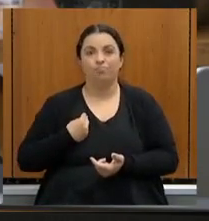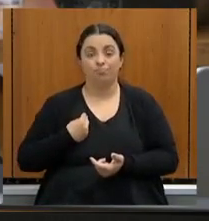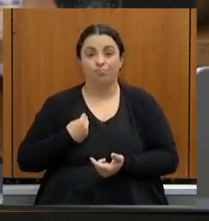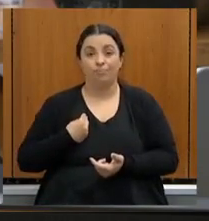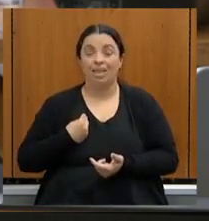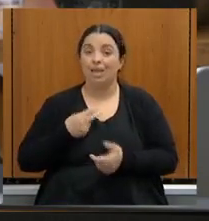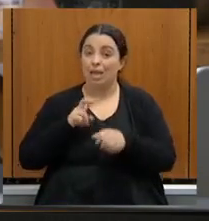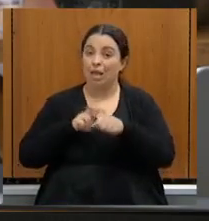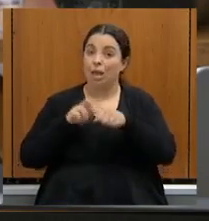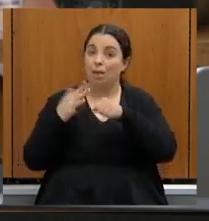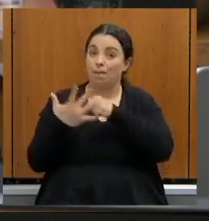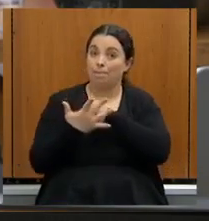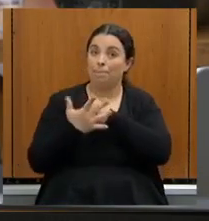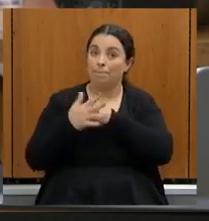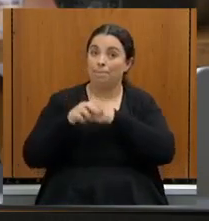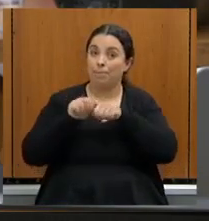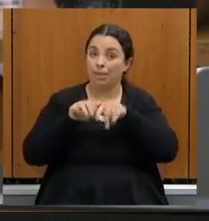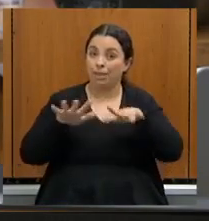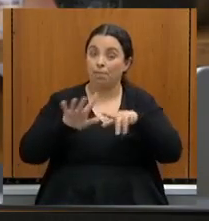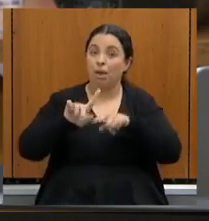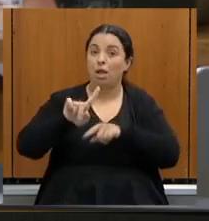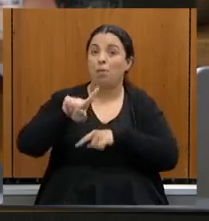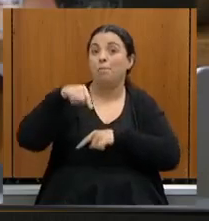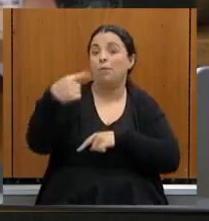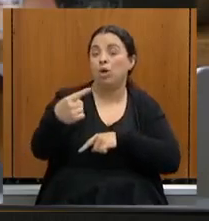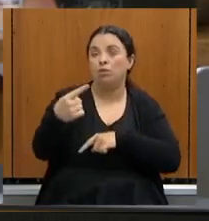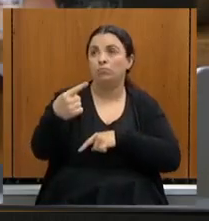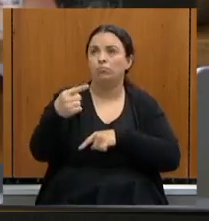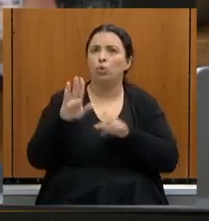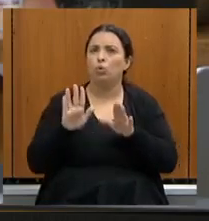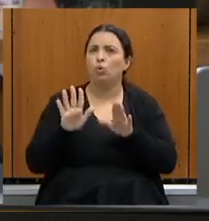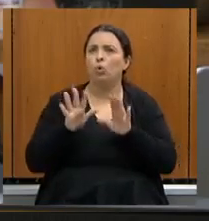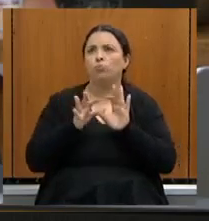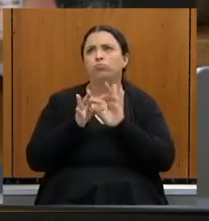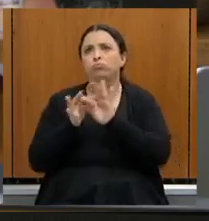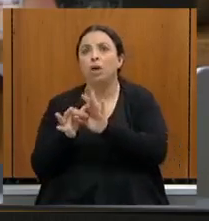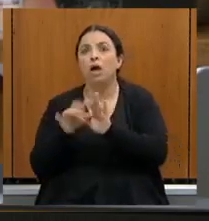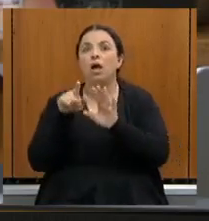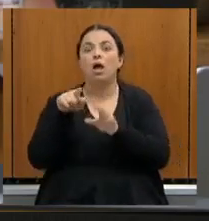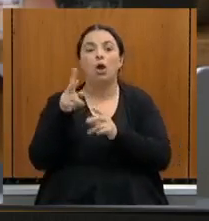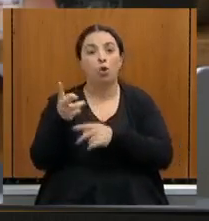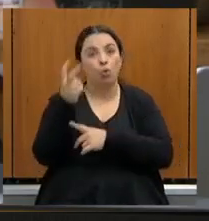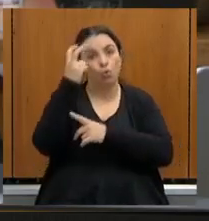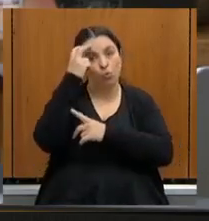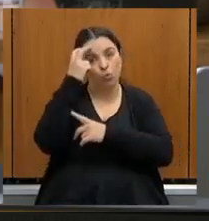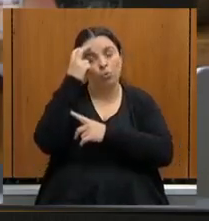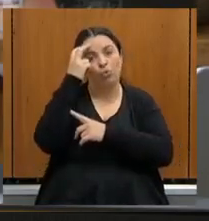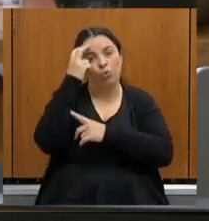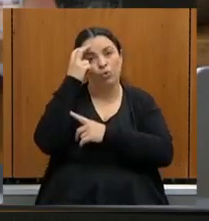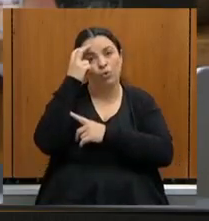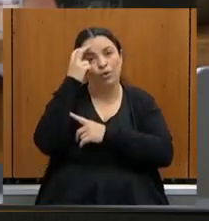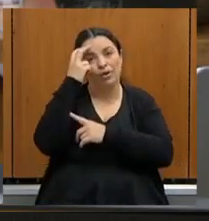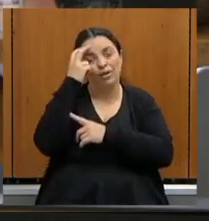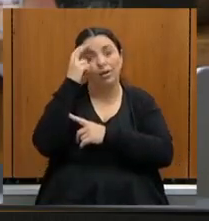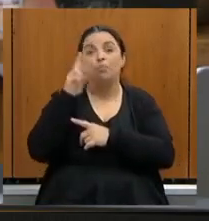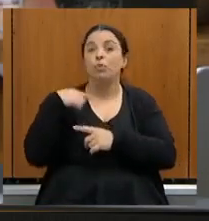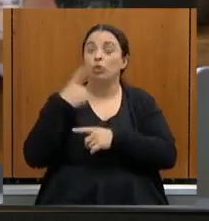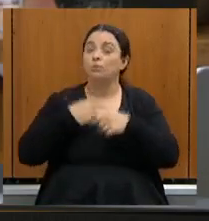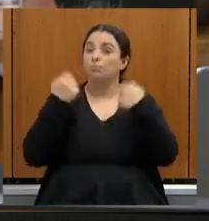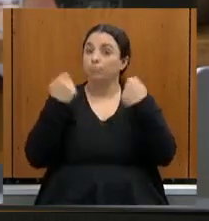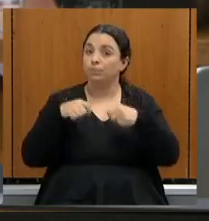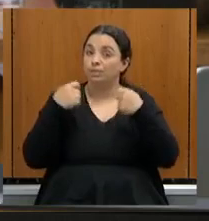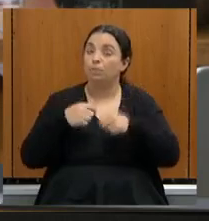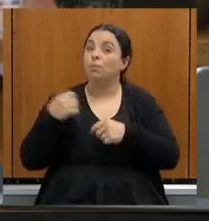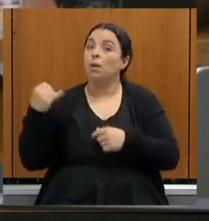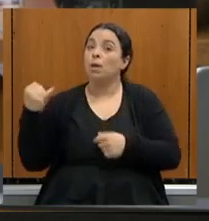pandemia deputado Bosco no que tange a cultura e eu acho que ela deve puxar isso é muito importante